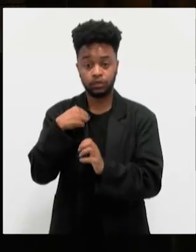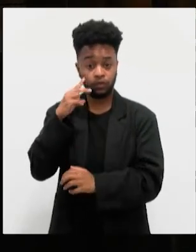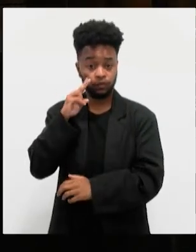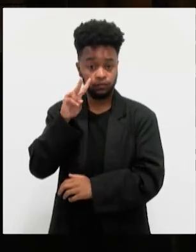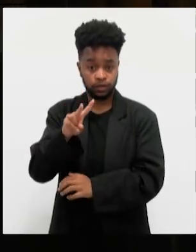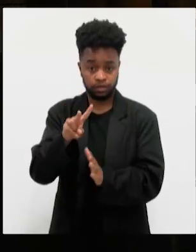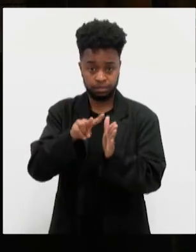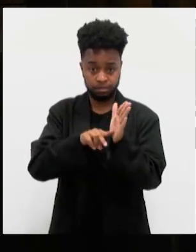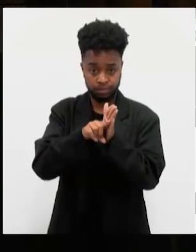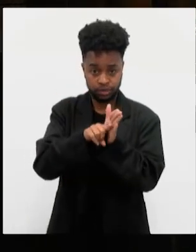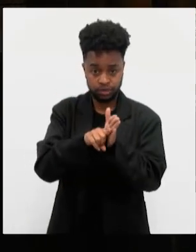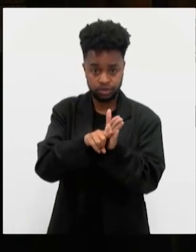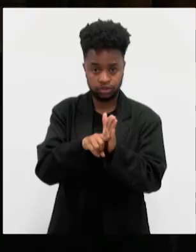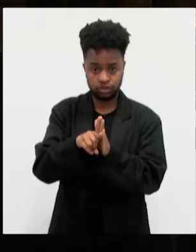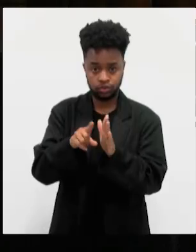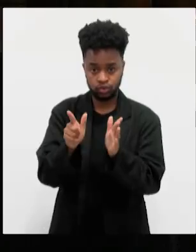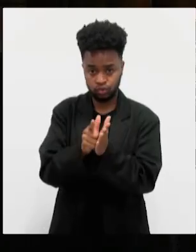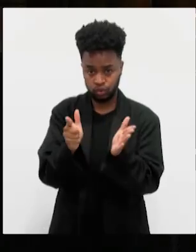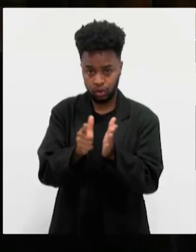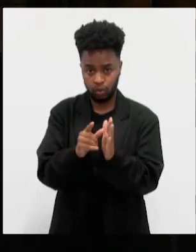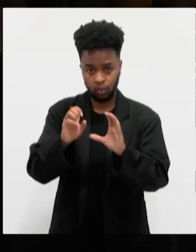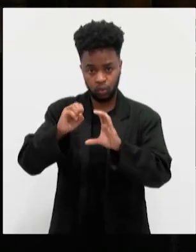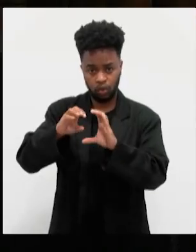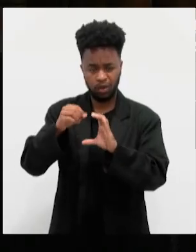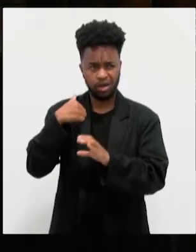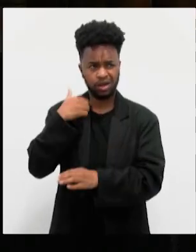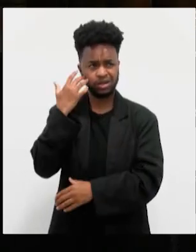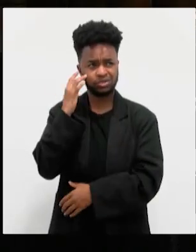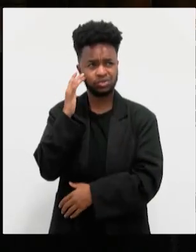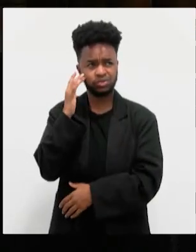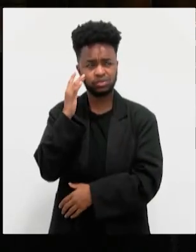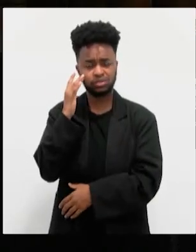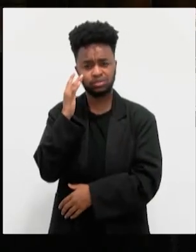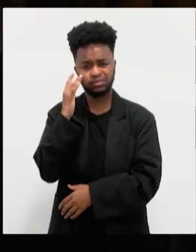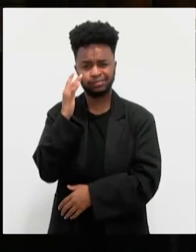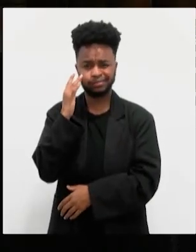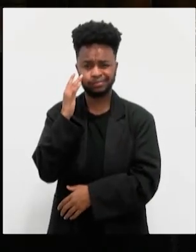pesquisa no jornal O Globo, acho que foi